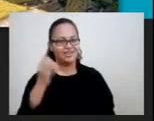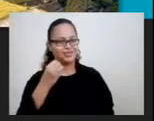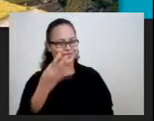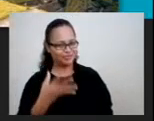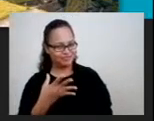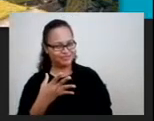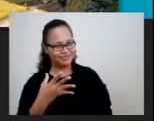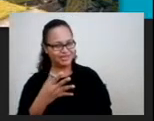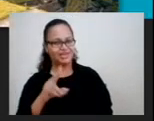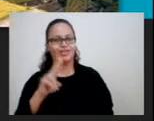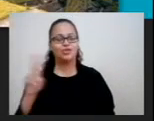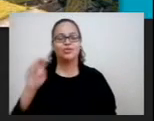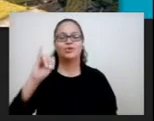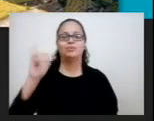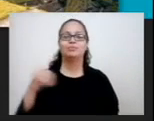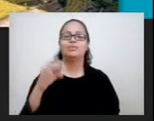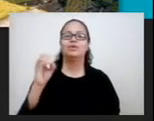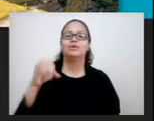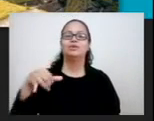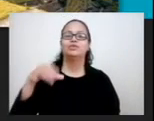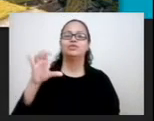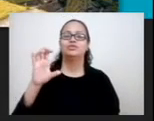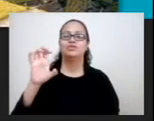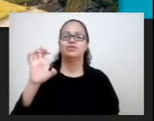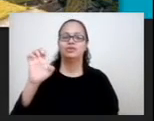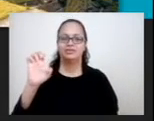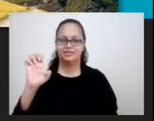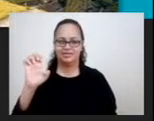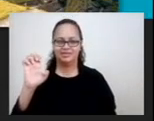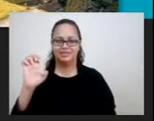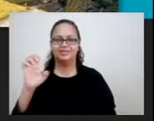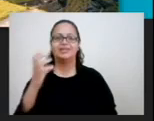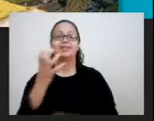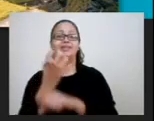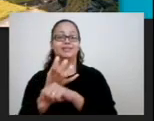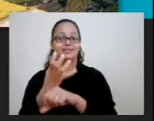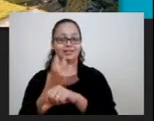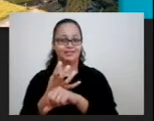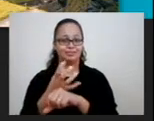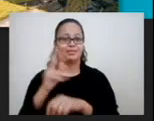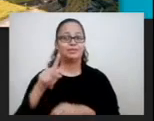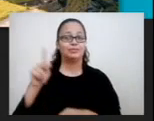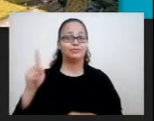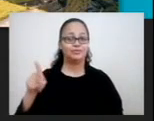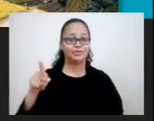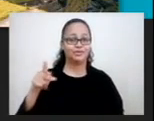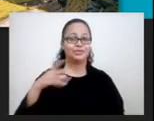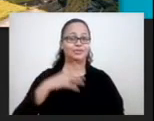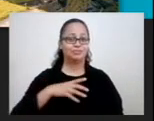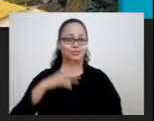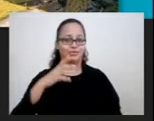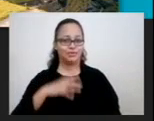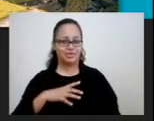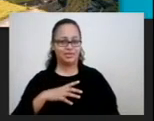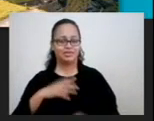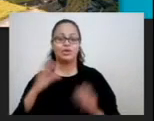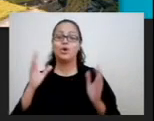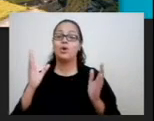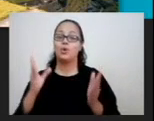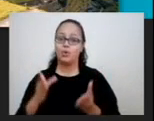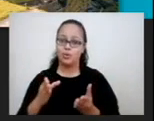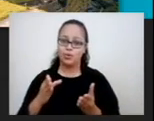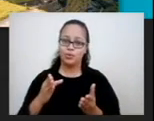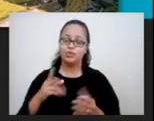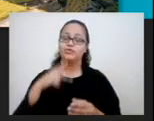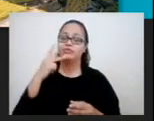Olá, tudo bem com vocês? Meu nome é Joyce, eu sou professora de língua portuguesa e vamos lá para mais uma videoaula? Hoje nós vamos falar da produção